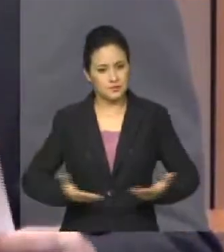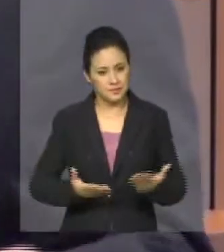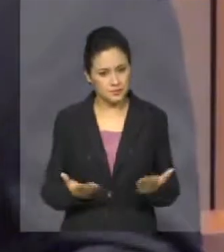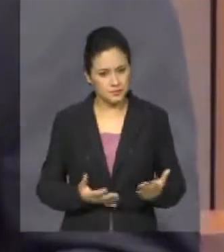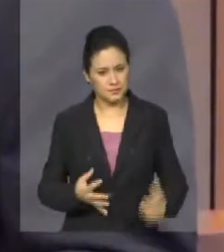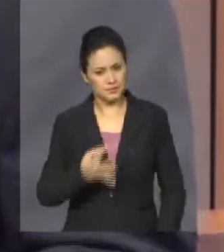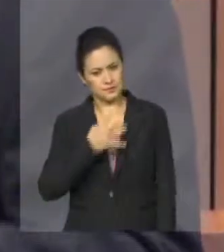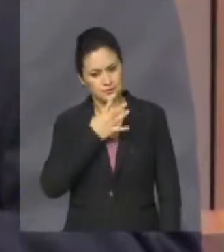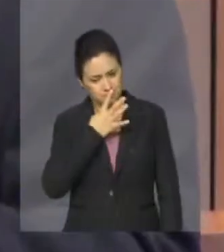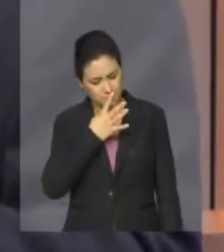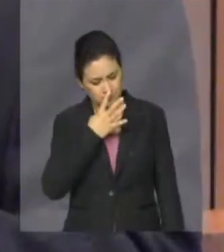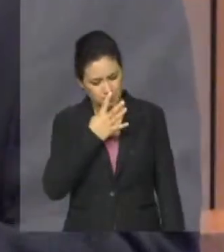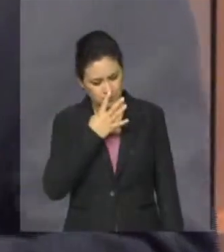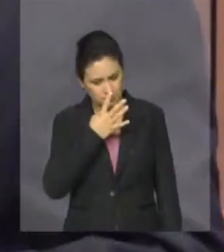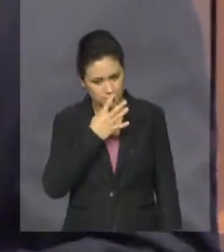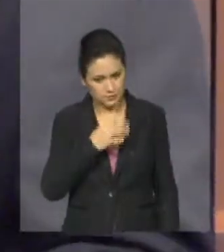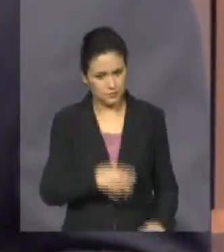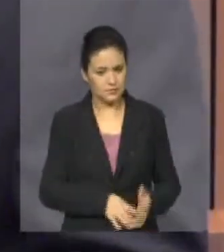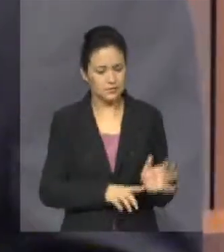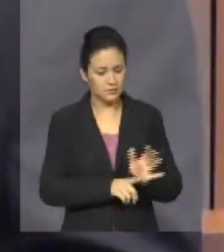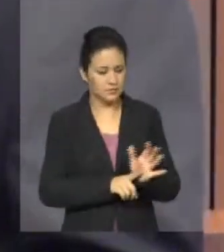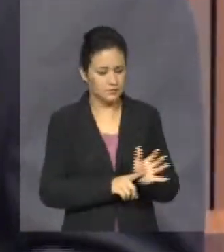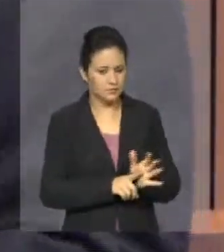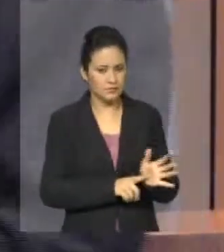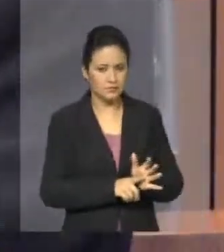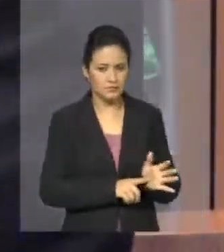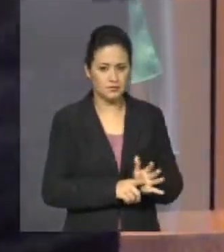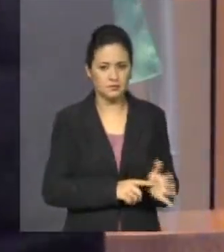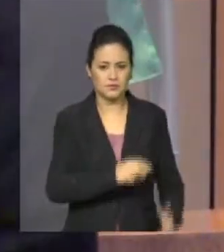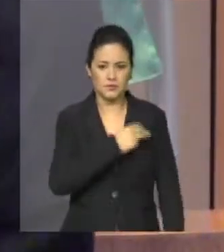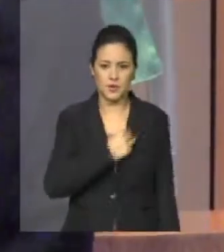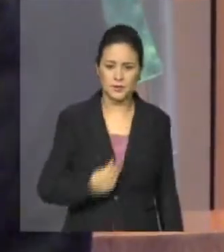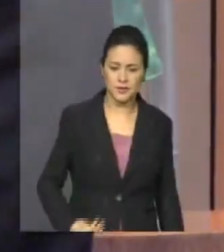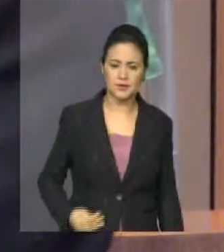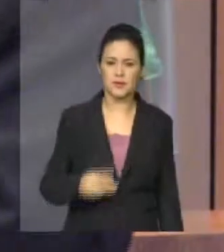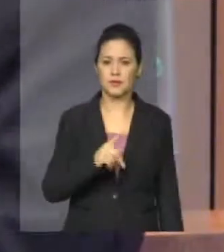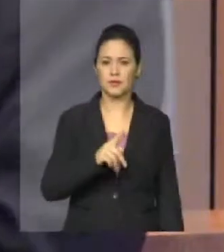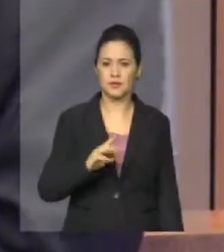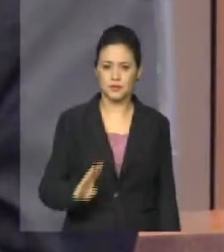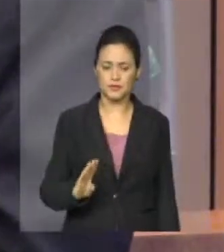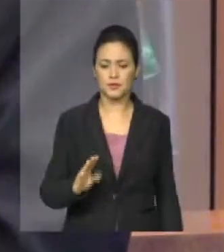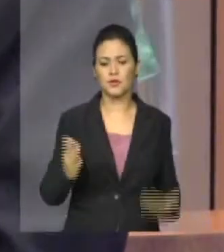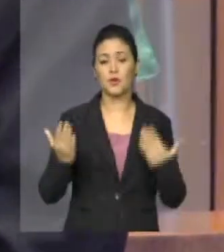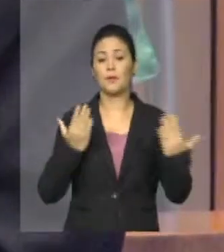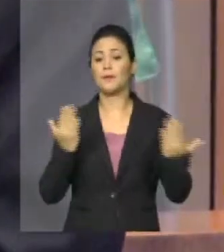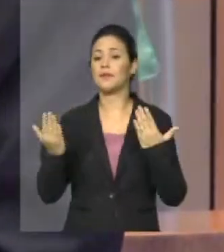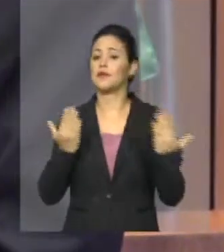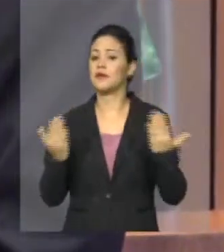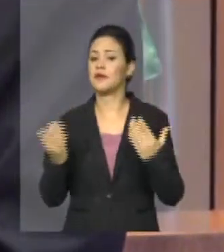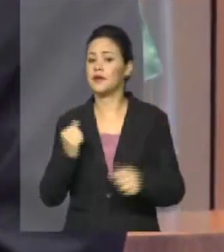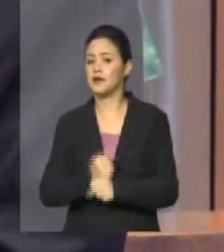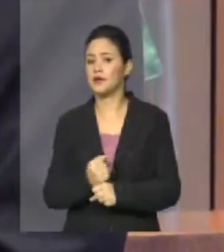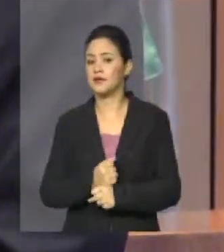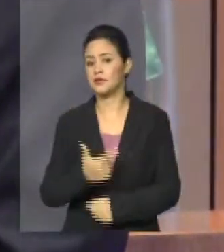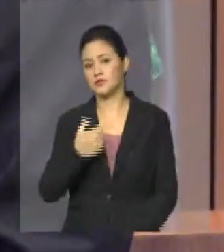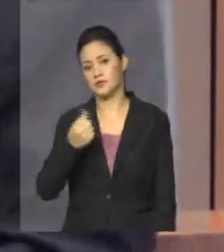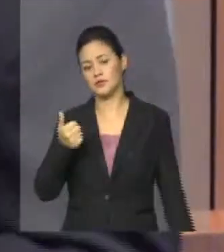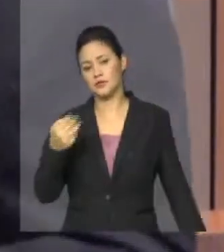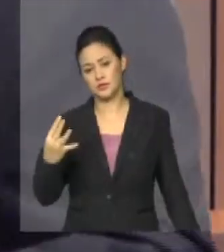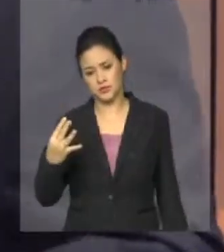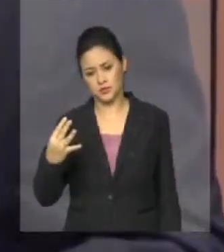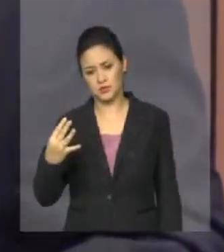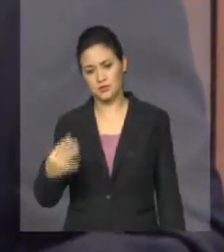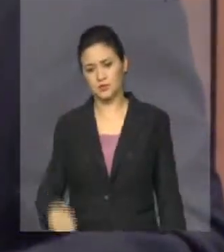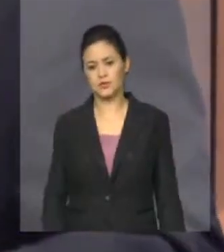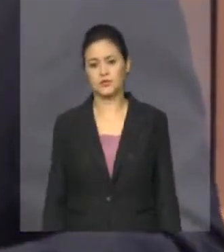Ministério Público, aí que foi feita, e fazendo comparação ao ano de 2014. Então,